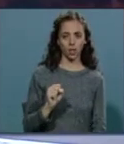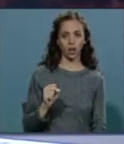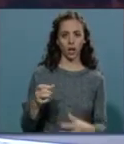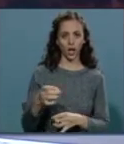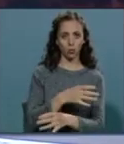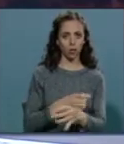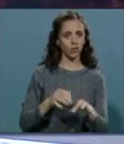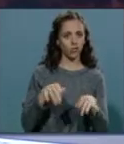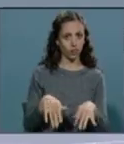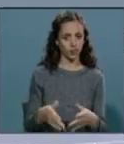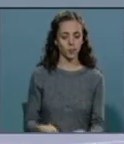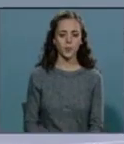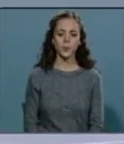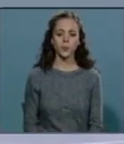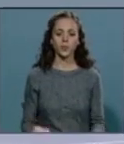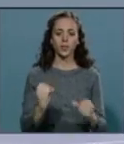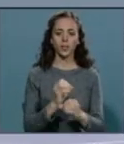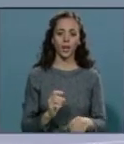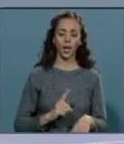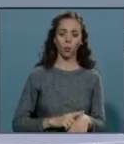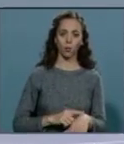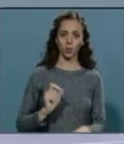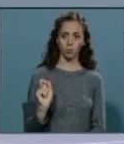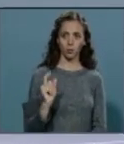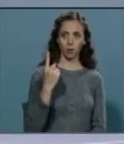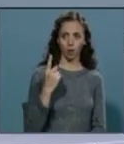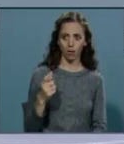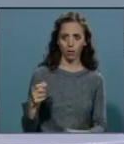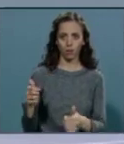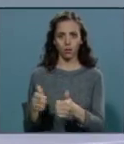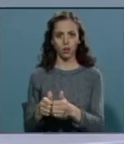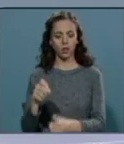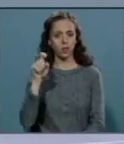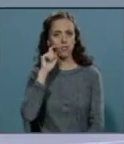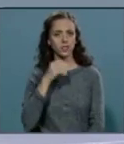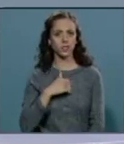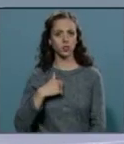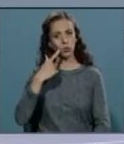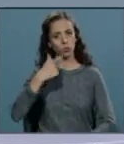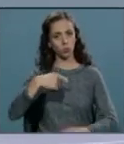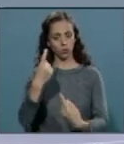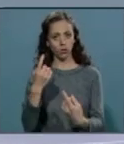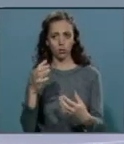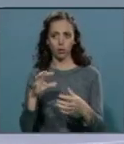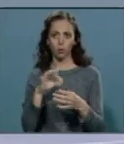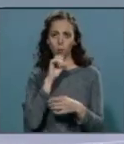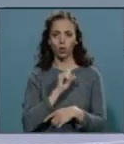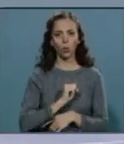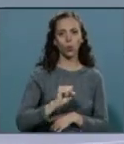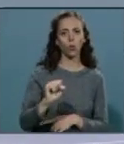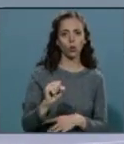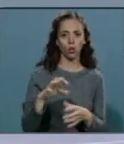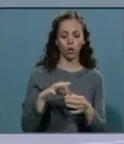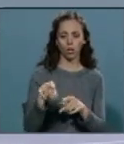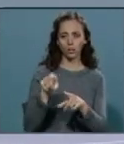campeonato ficar por aqui ninguém que desde o primeiro momento está do lado da defesa da saúde pública acima de tudo pode estar contra e